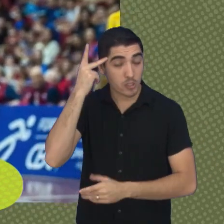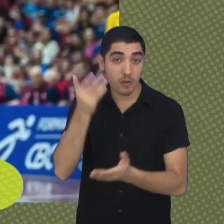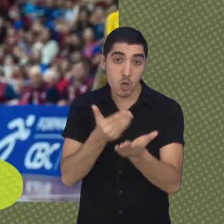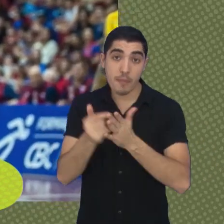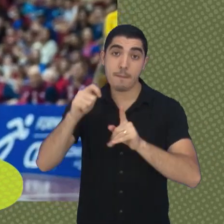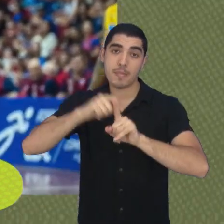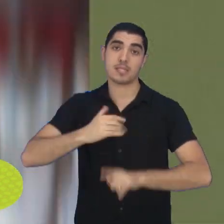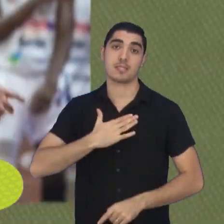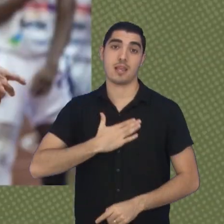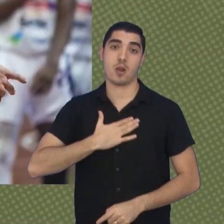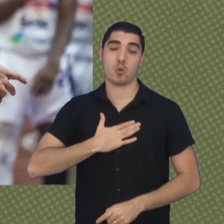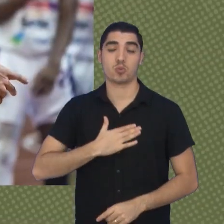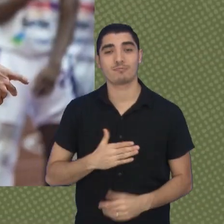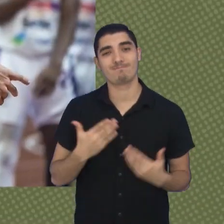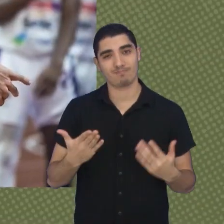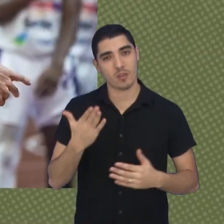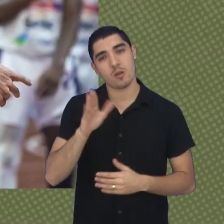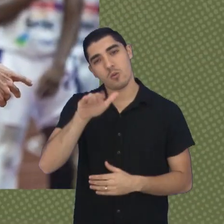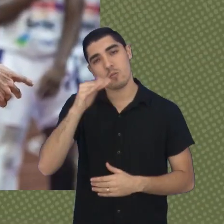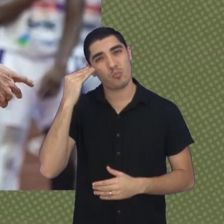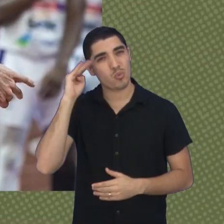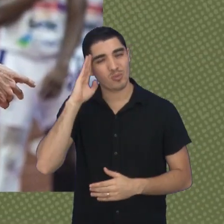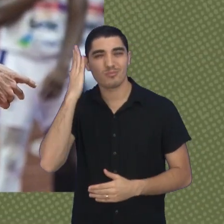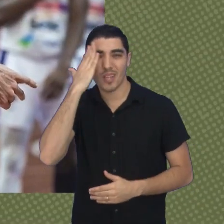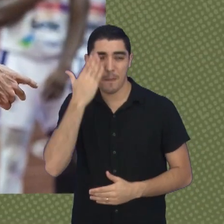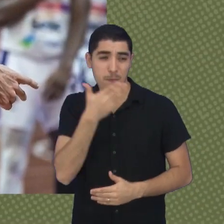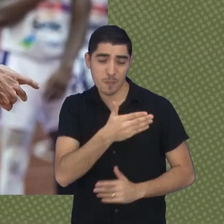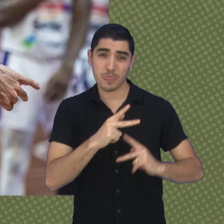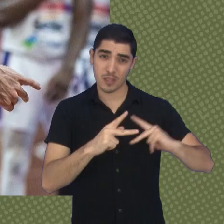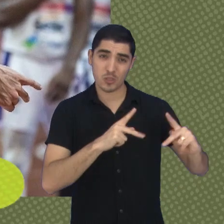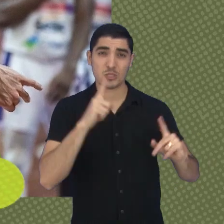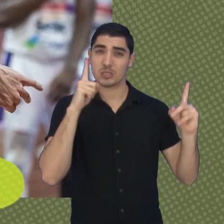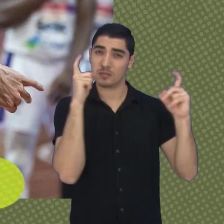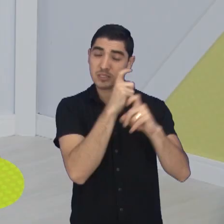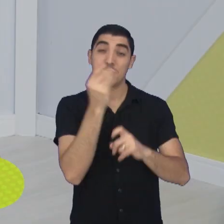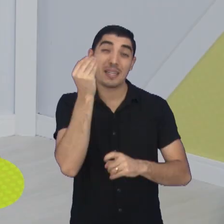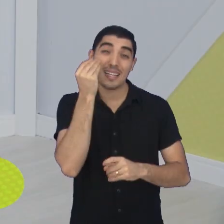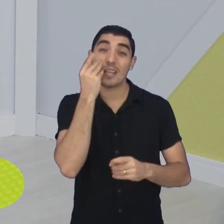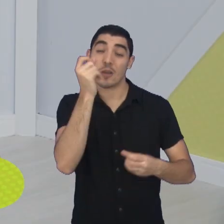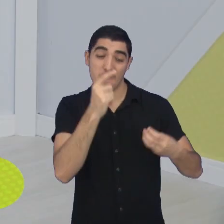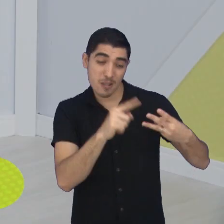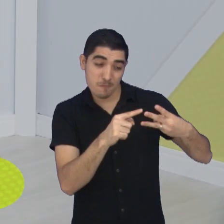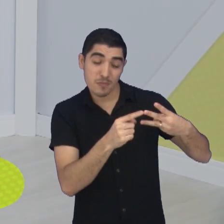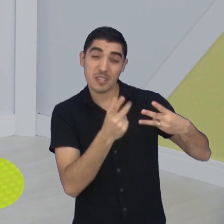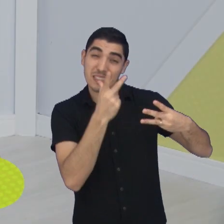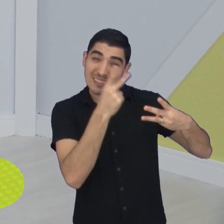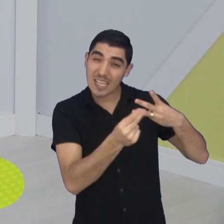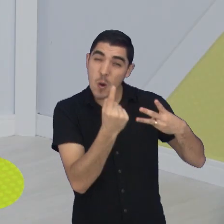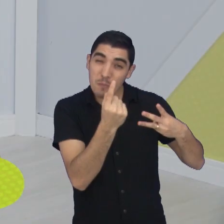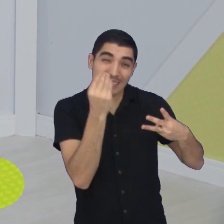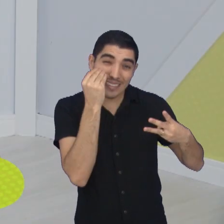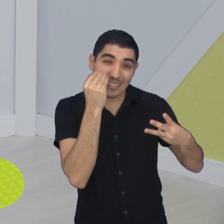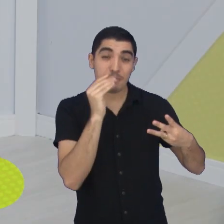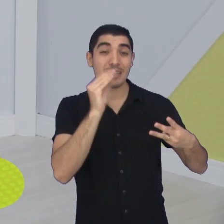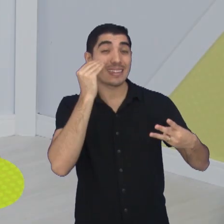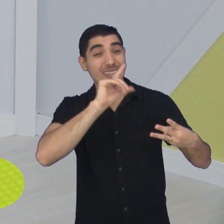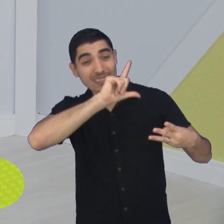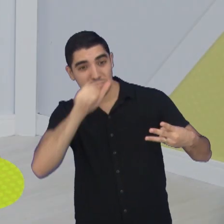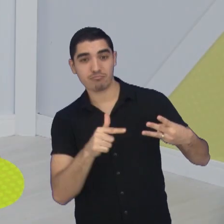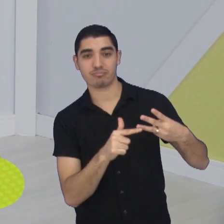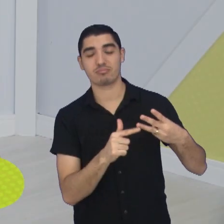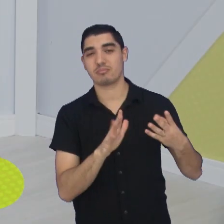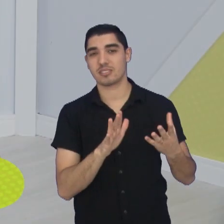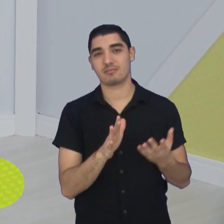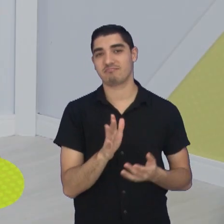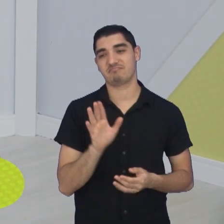agosto. Bruno, a gente sabia, era muito difícil para o São José primeiro conquistar uma vitória para obrigar o terceiro e decisivo jogo, mas nem precisou.